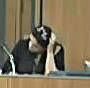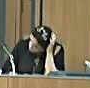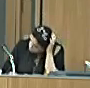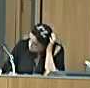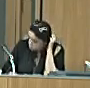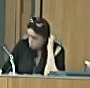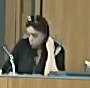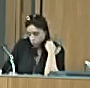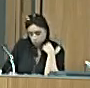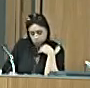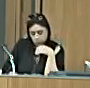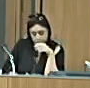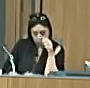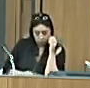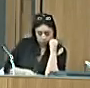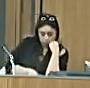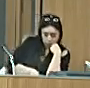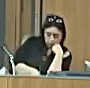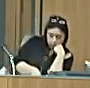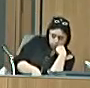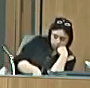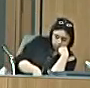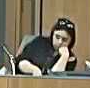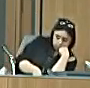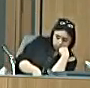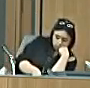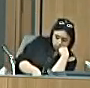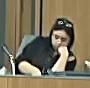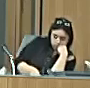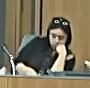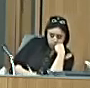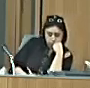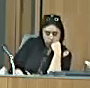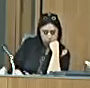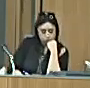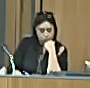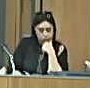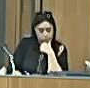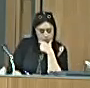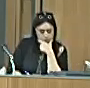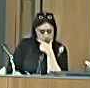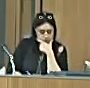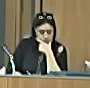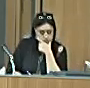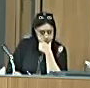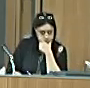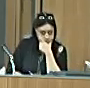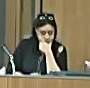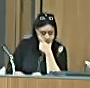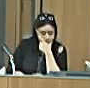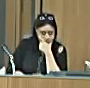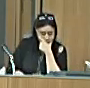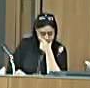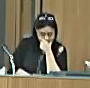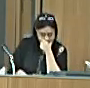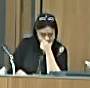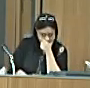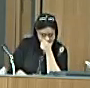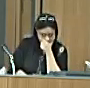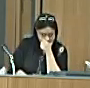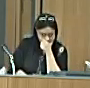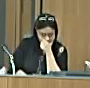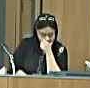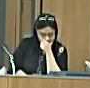presentes na frente dos senhores dispostos a ouvir todas as contribuições